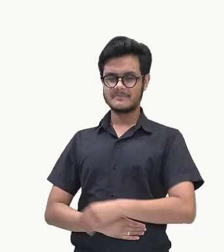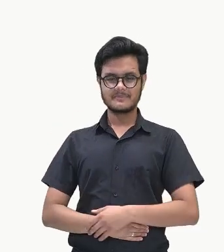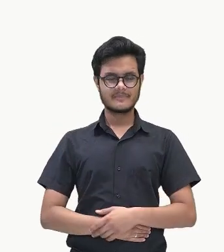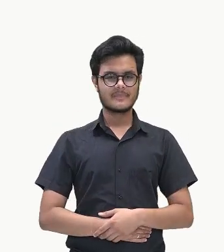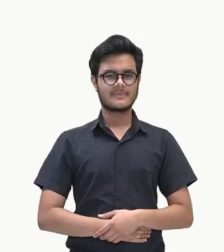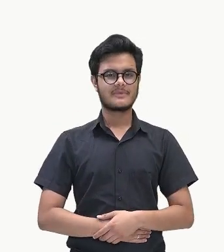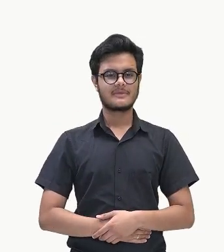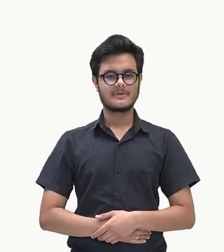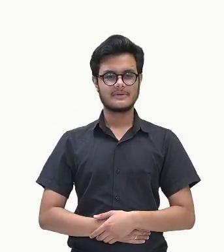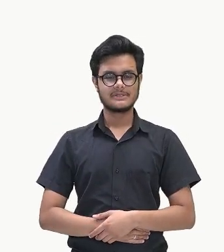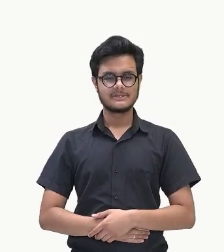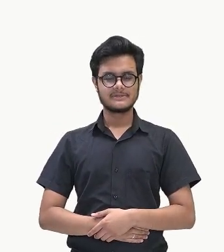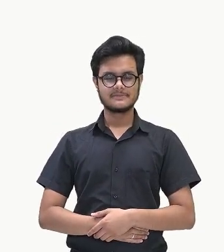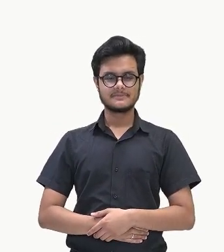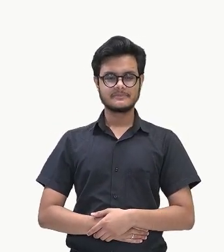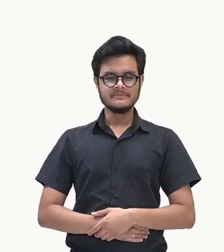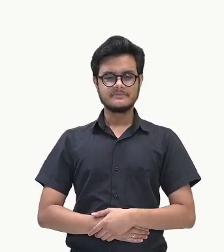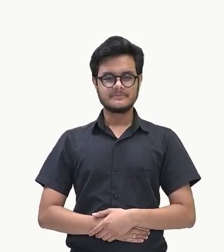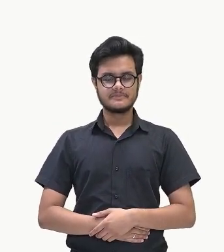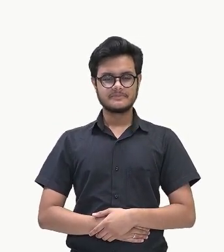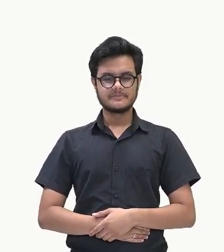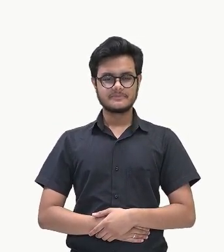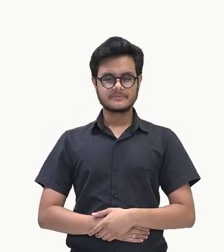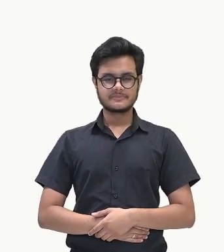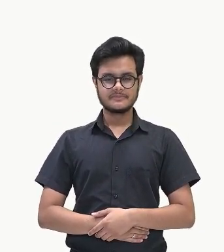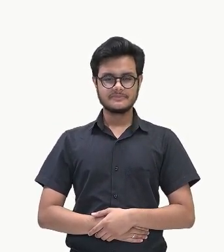radical, tá?